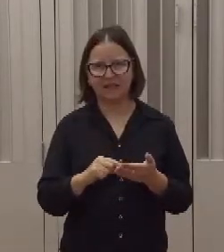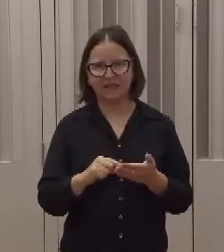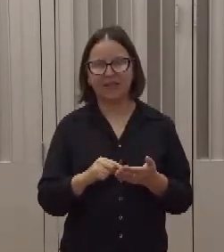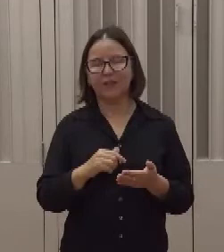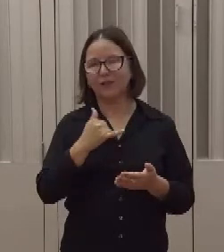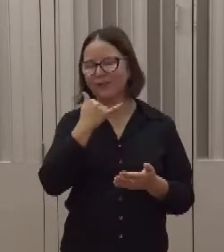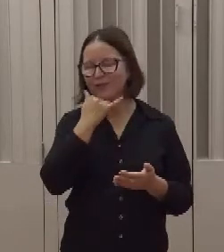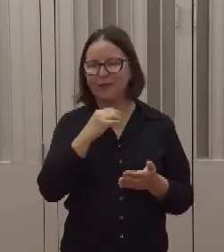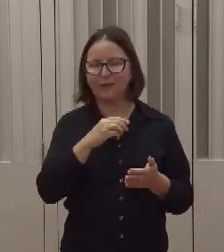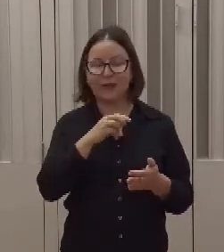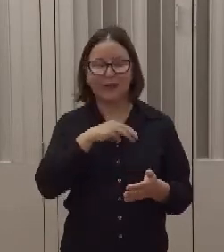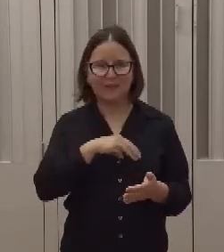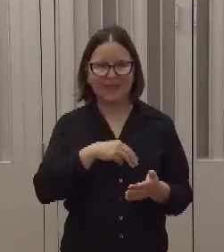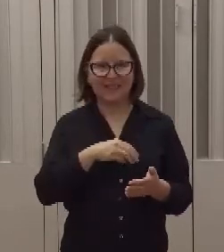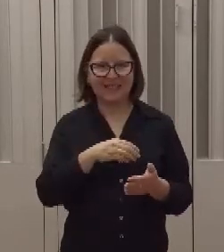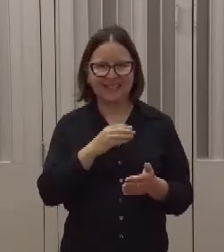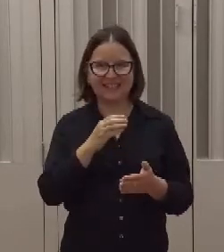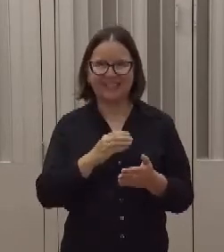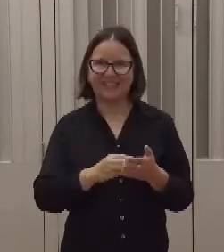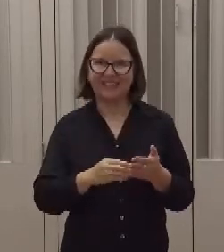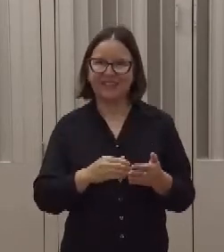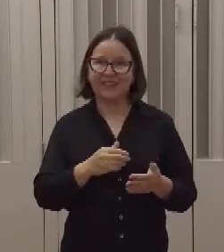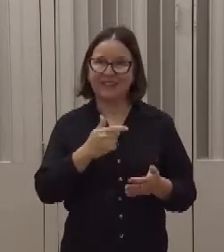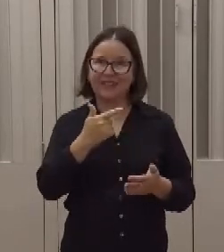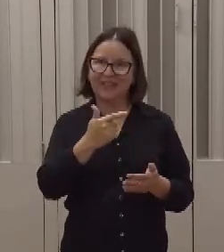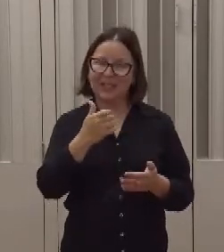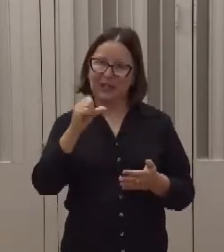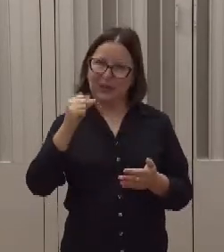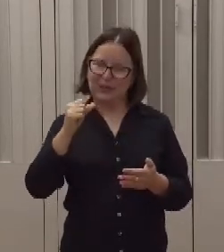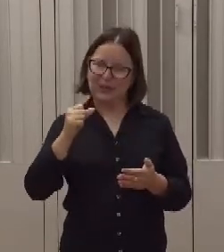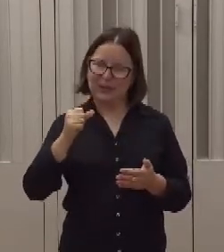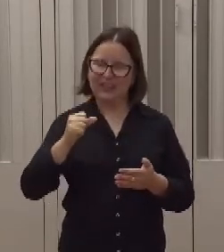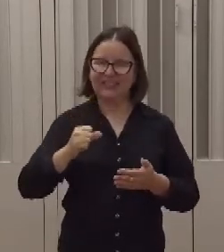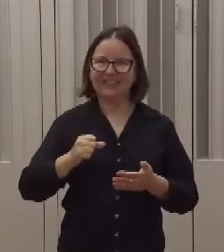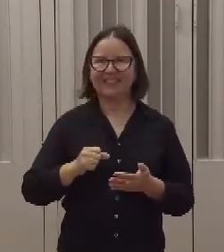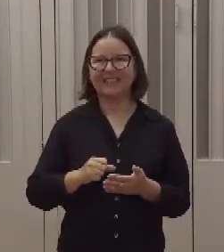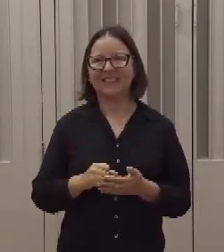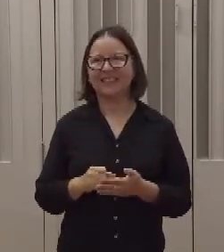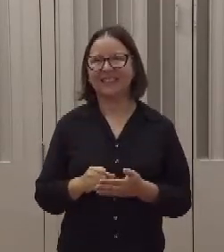gente vai ler o 19 e o 20 também, que são as últimas palavras do Evangelho de Mateus.